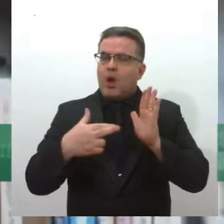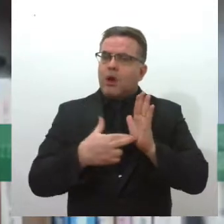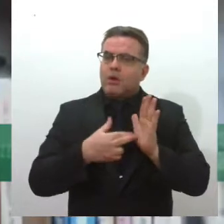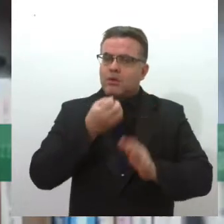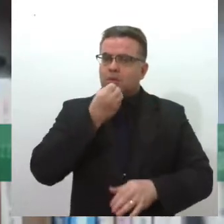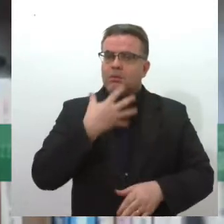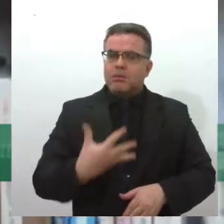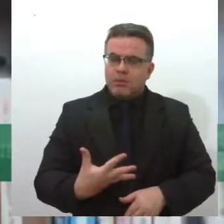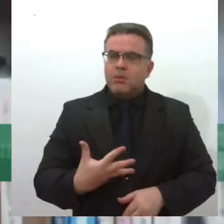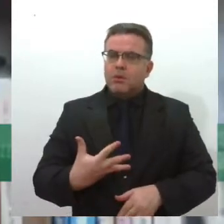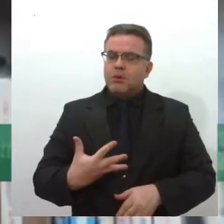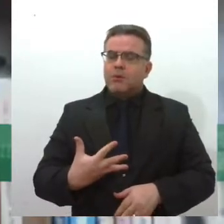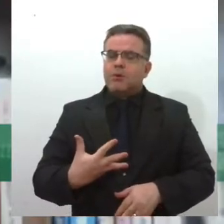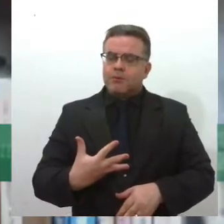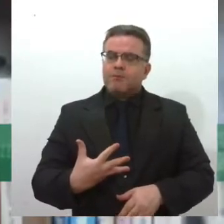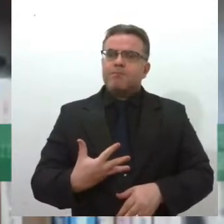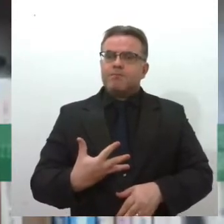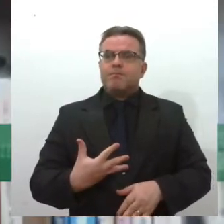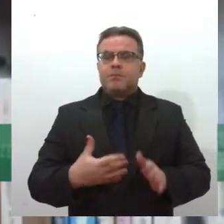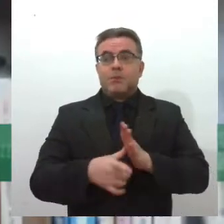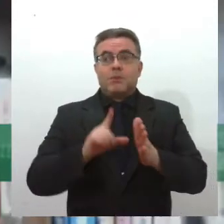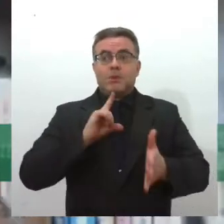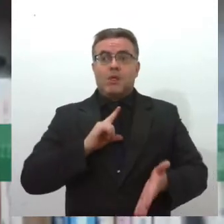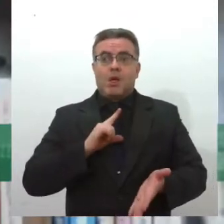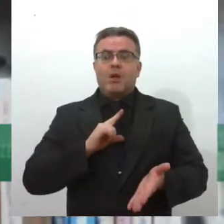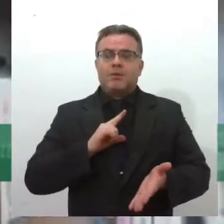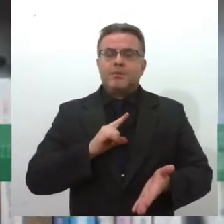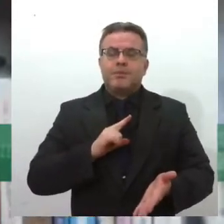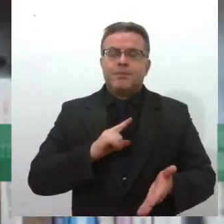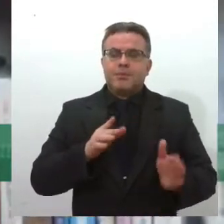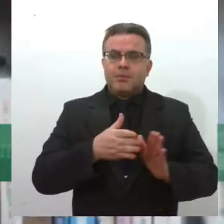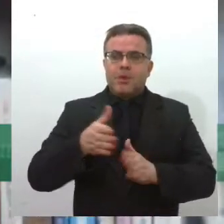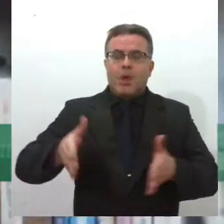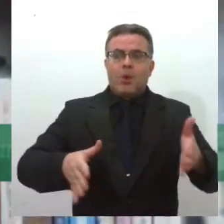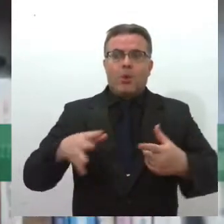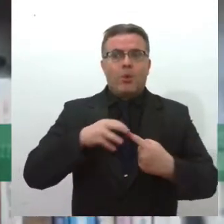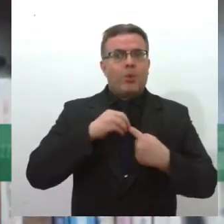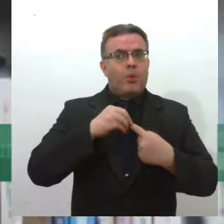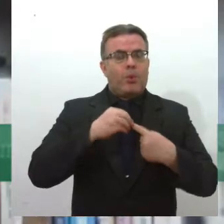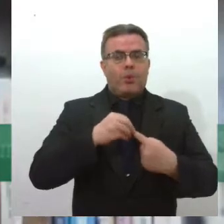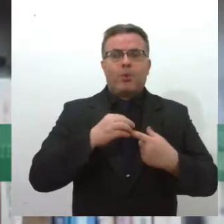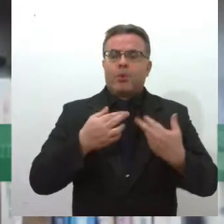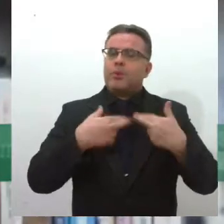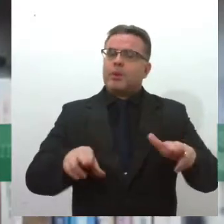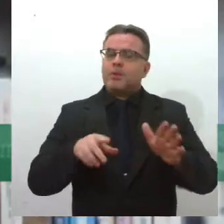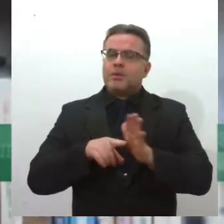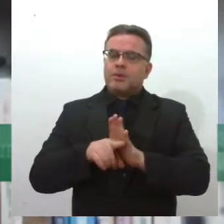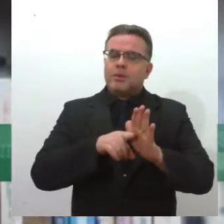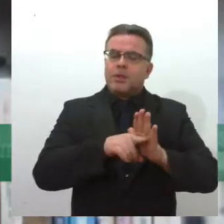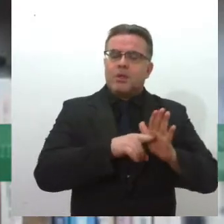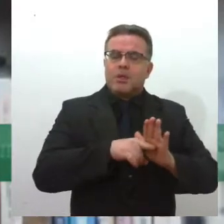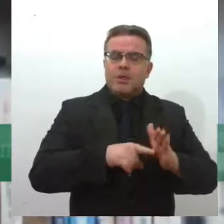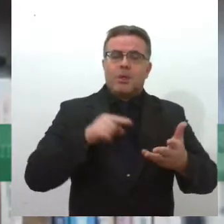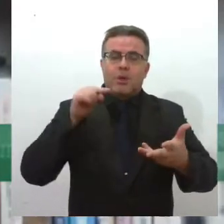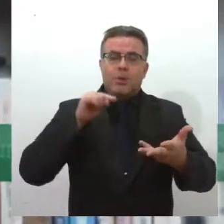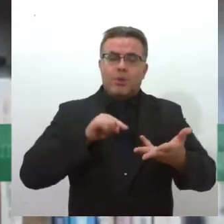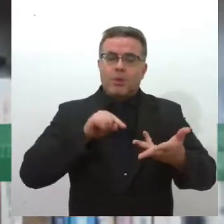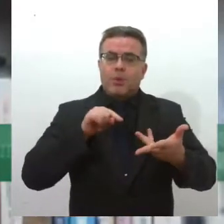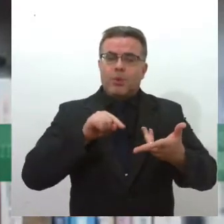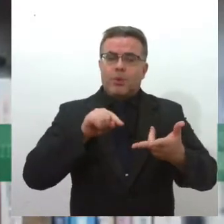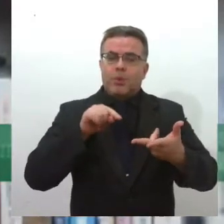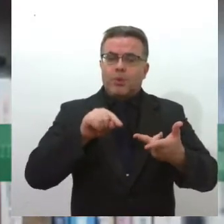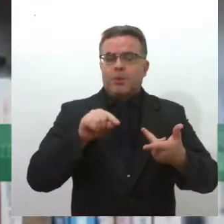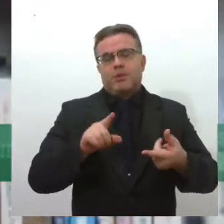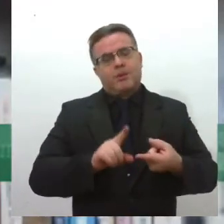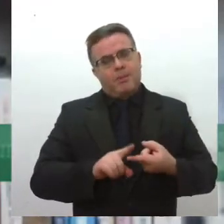em matéria de prescrição, com prazos curtos para investigação e com uma série de outros pontos. Então nós tivemos